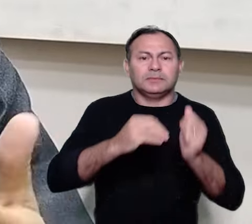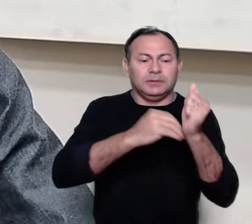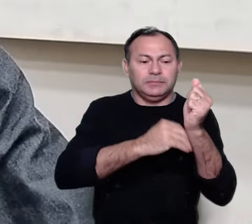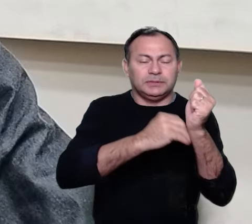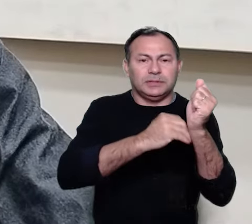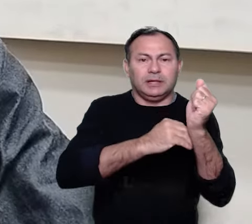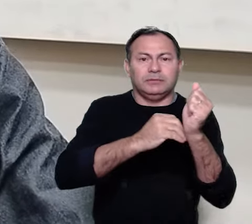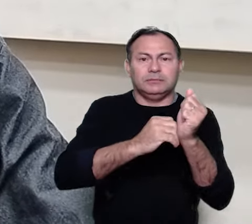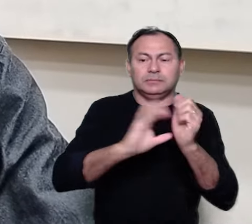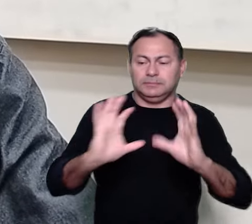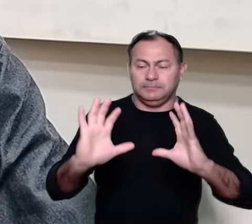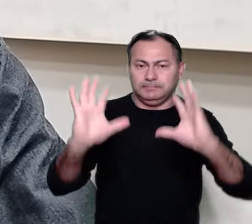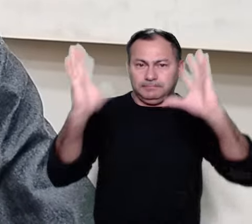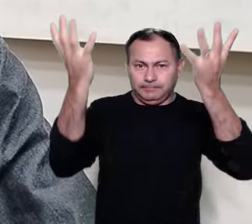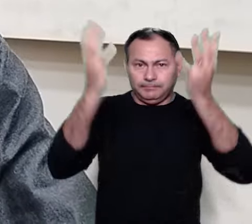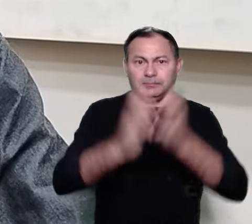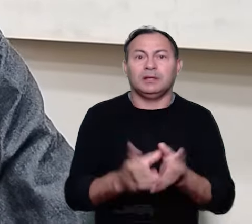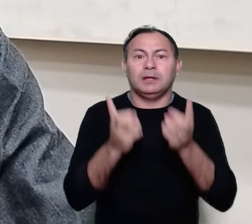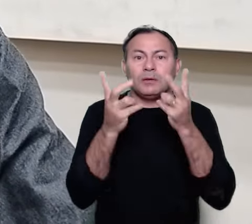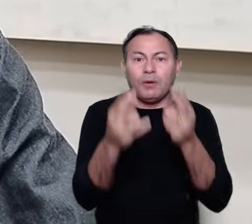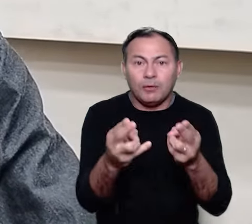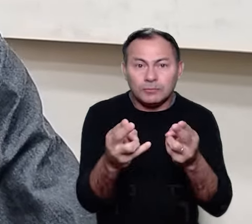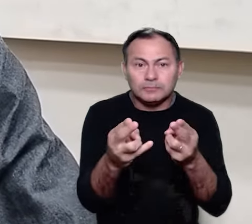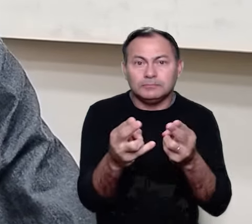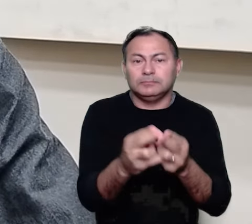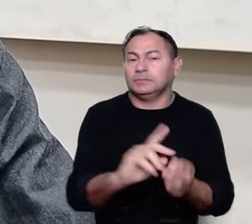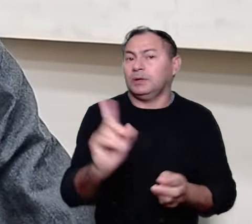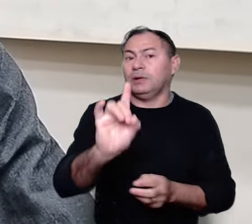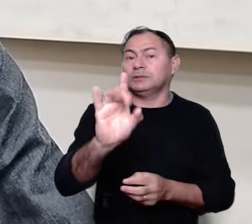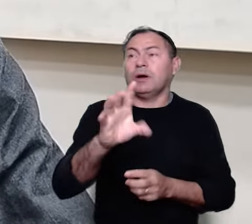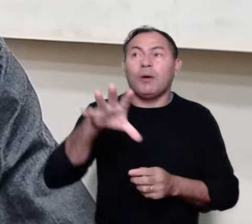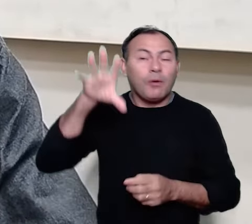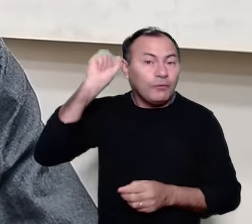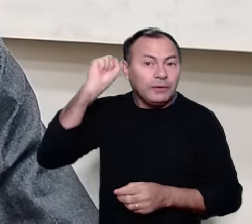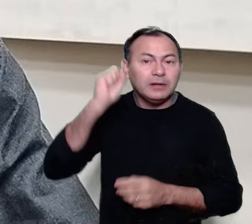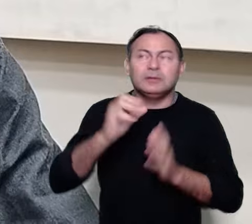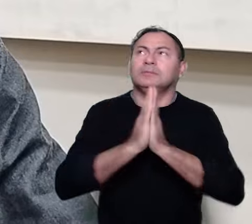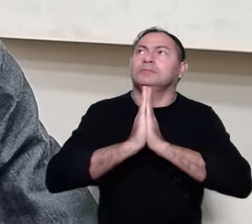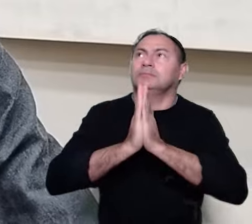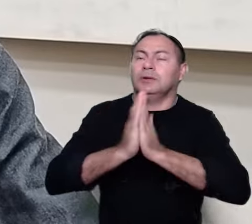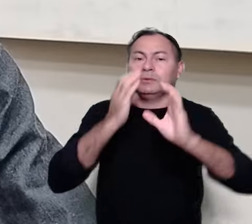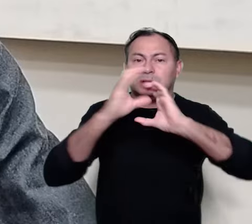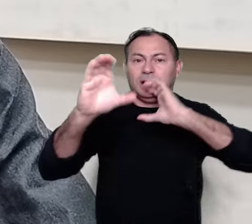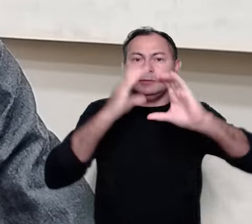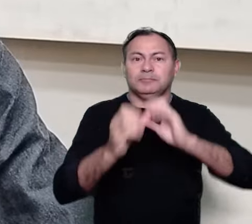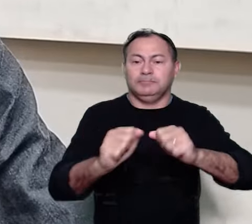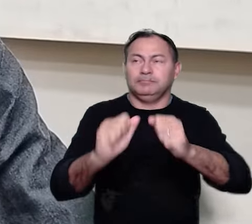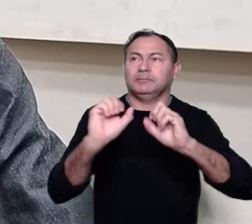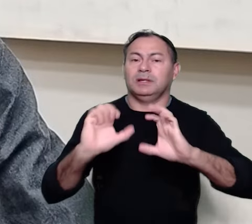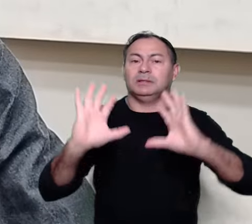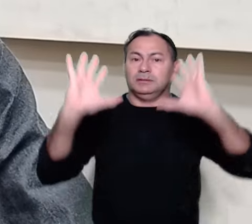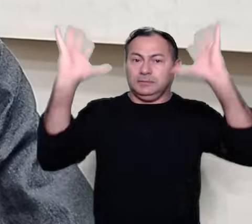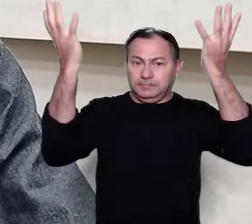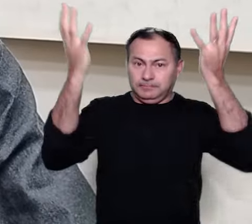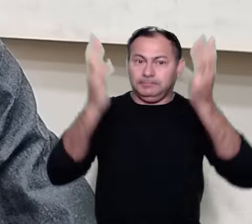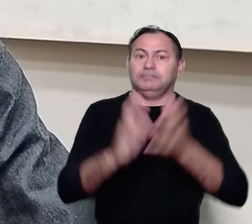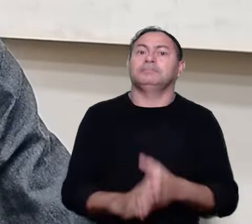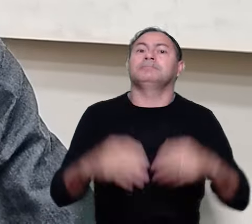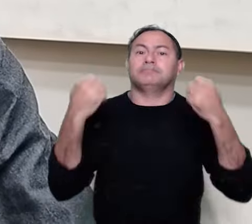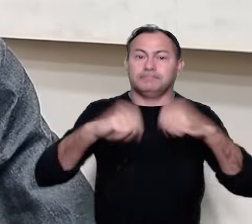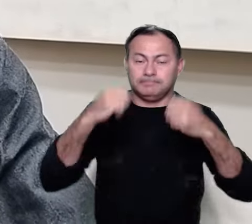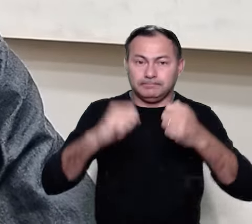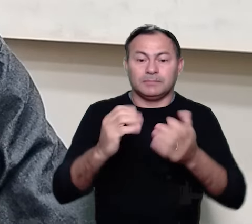do mistério celebrado. Igualmente, não basta ouvir com devoção os cantos em uma celebração.